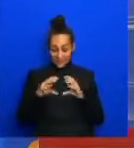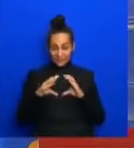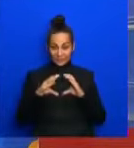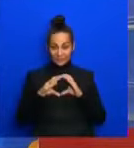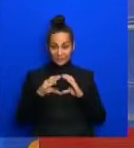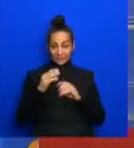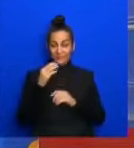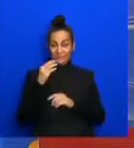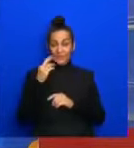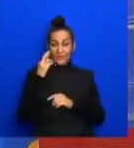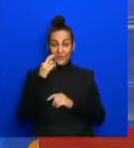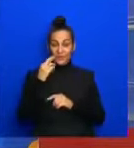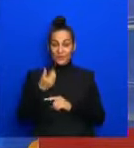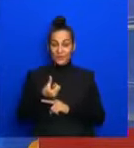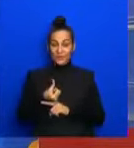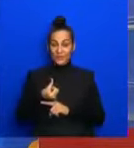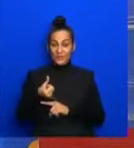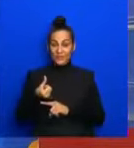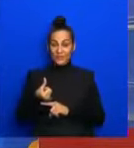Bola rosa,